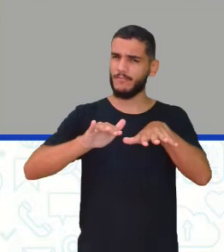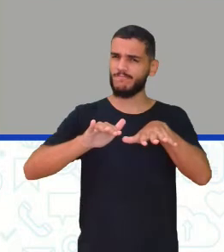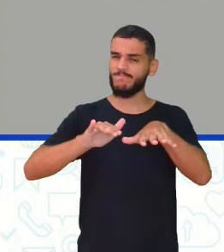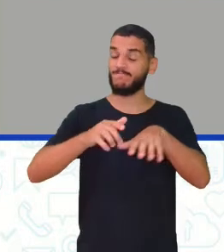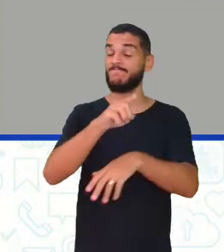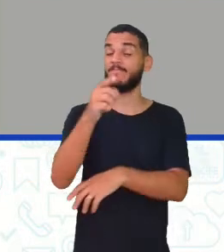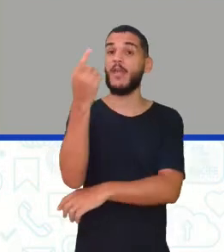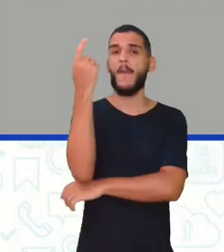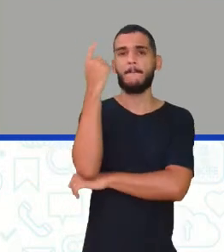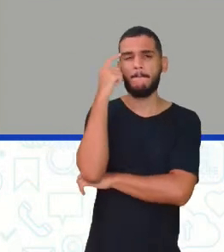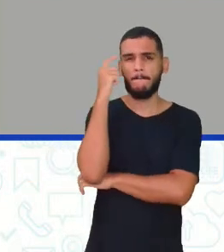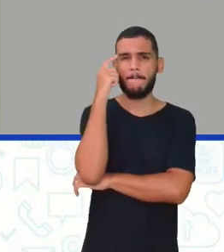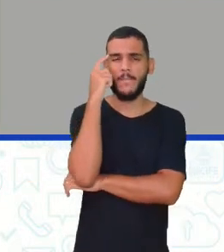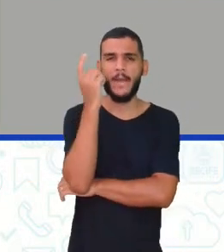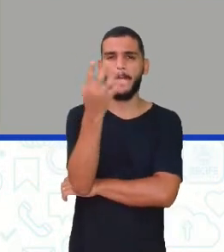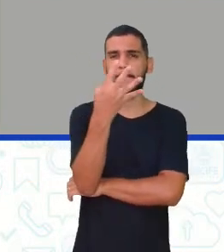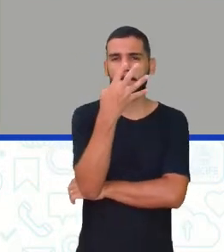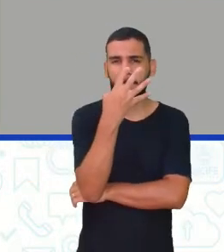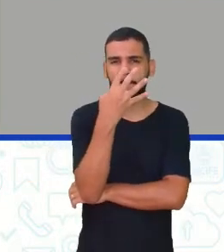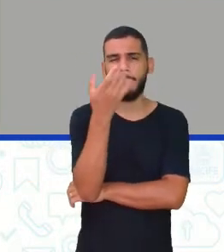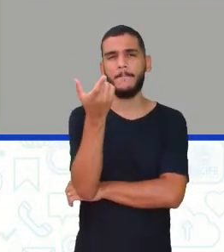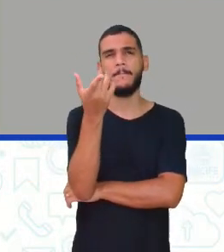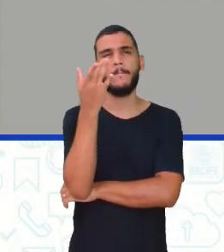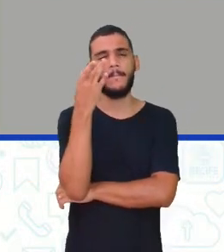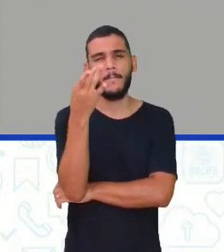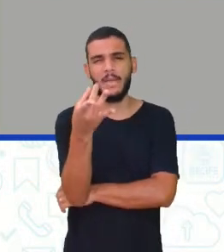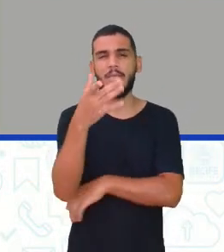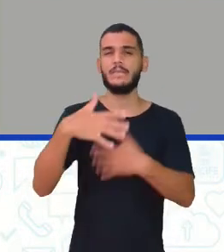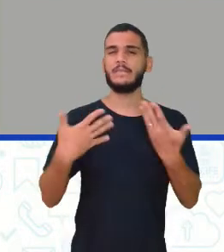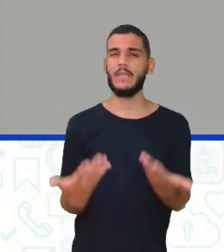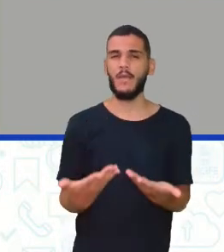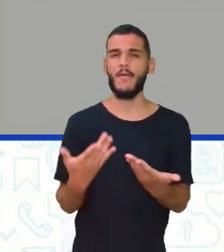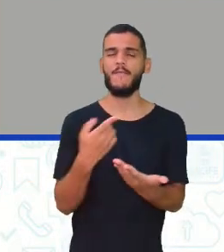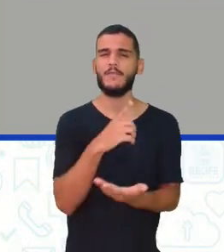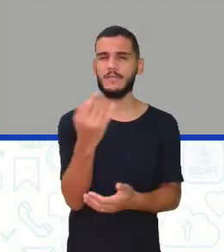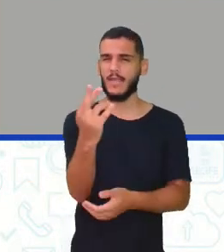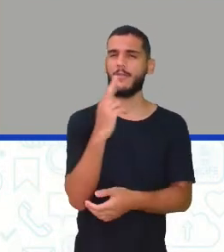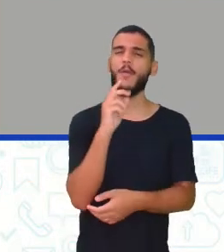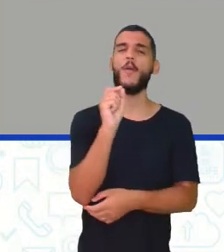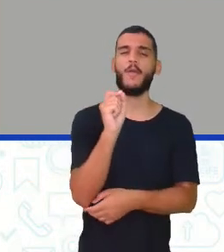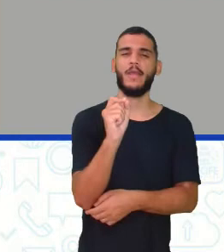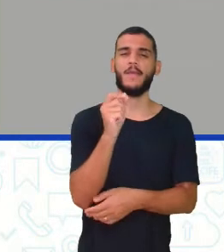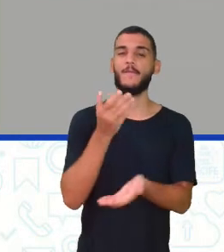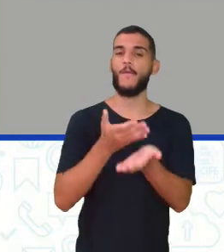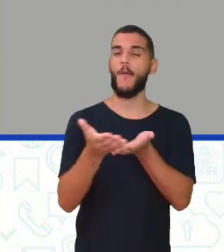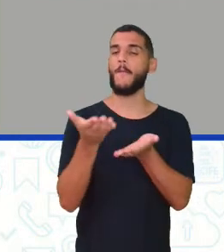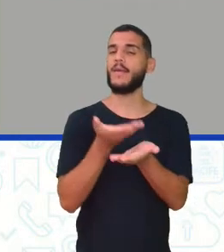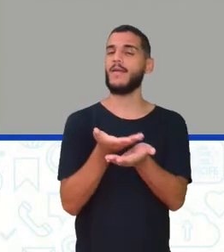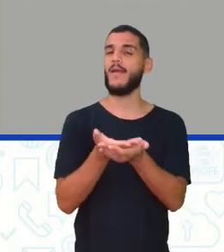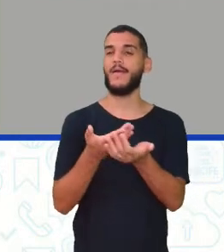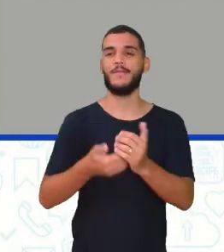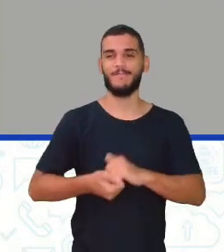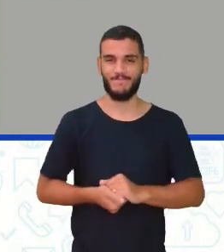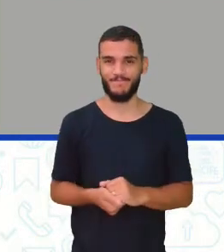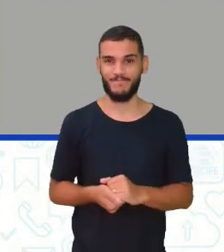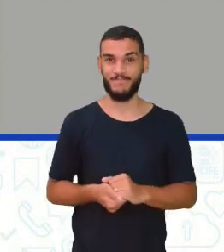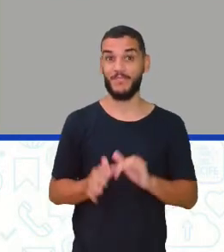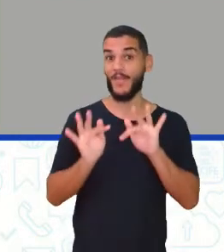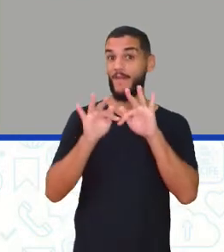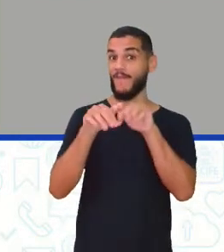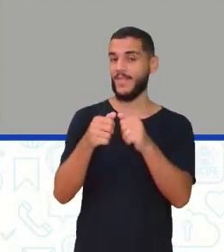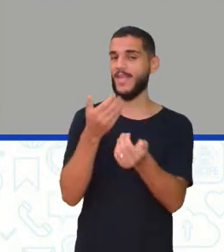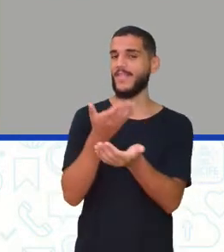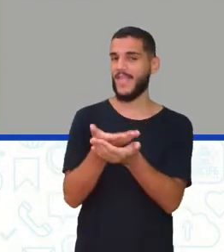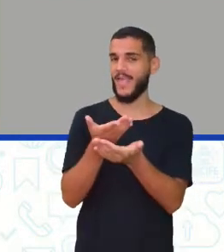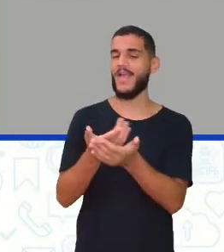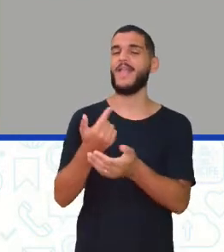parem um pouquinho para prestar atenção. Será, pessoal? O que vocês podem responder no início dessa aula? No final da aula,